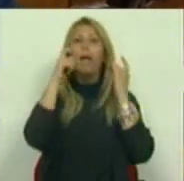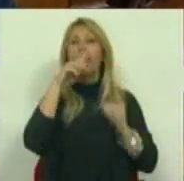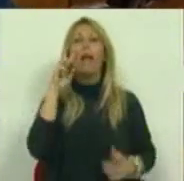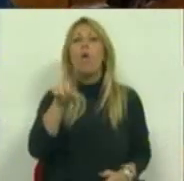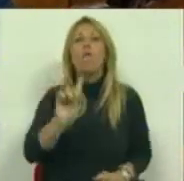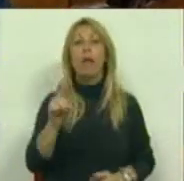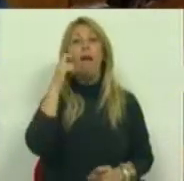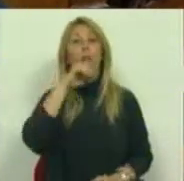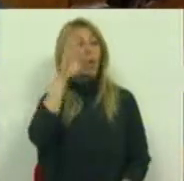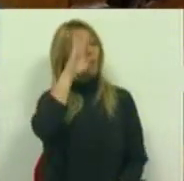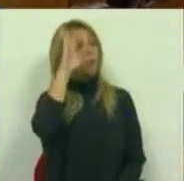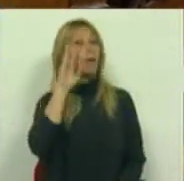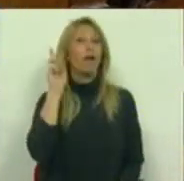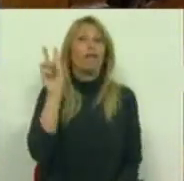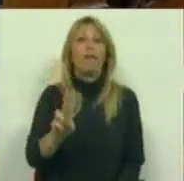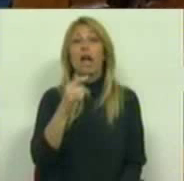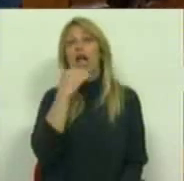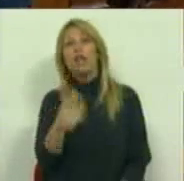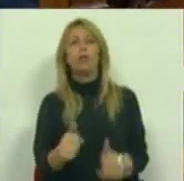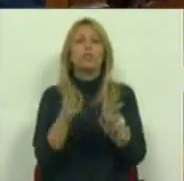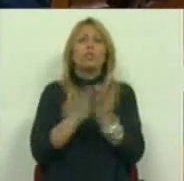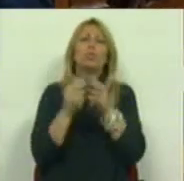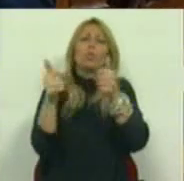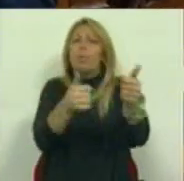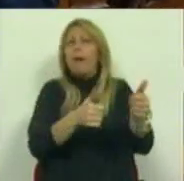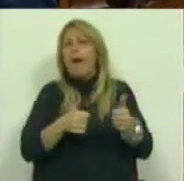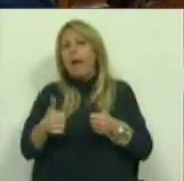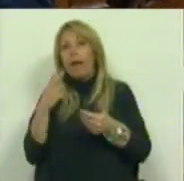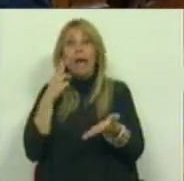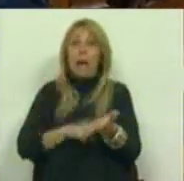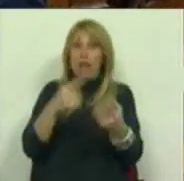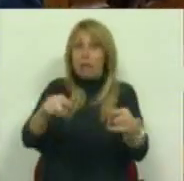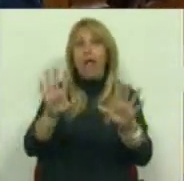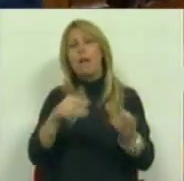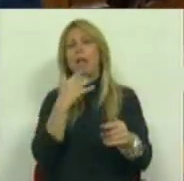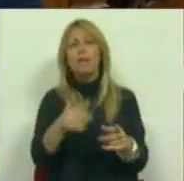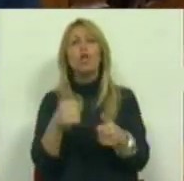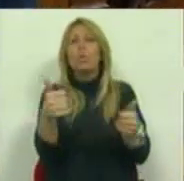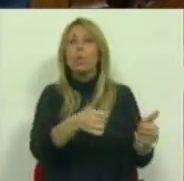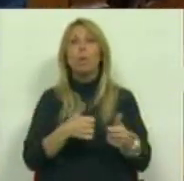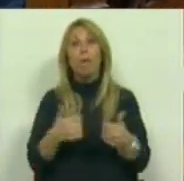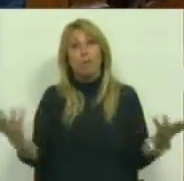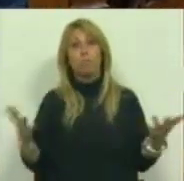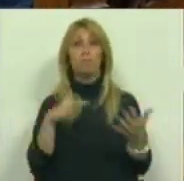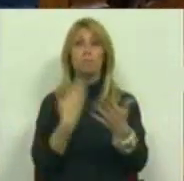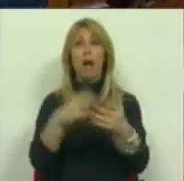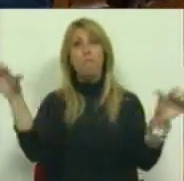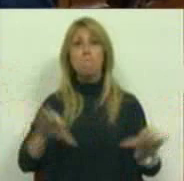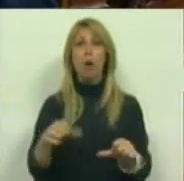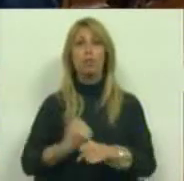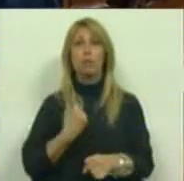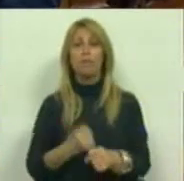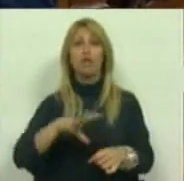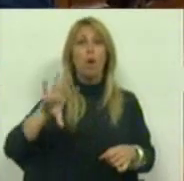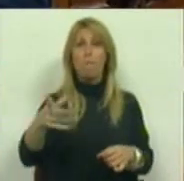quer ver isto, quem diz que tudo está bem perante esta realidade, então está exatamente a fazer um mau serviço ao país e, por